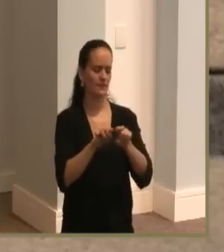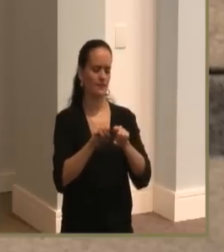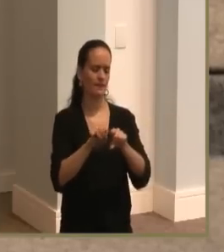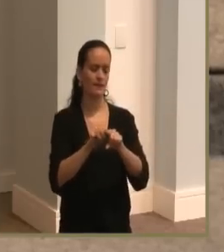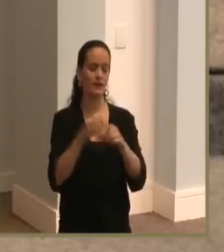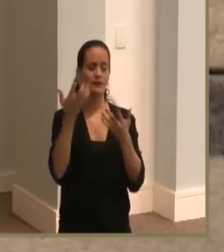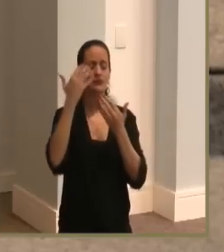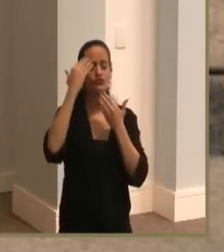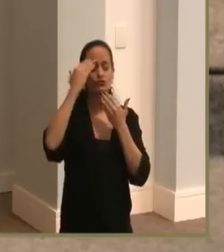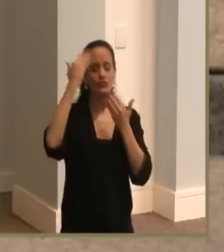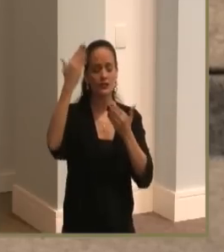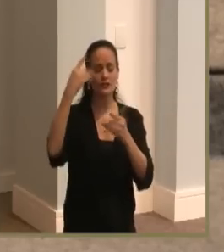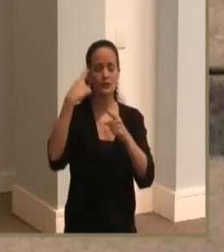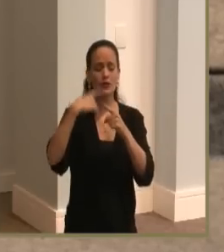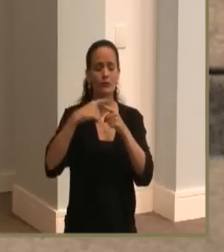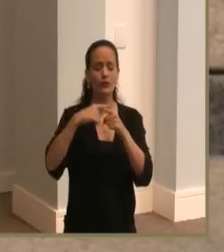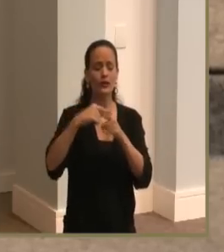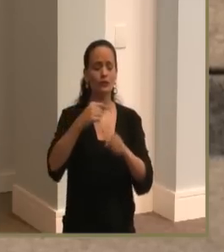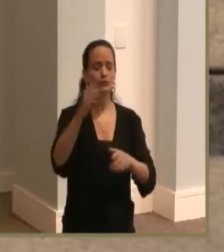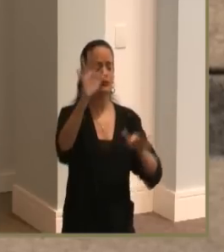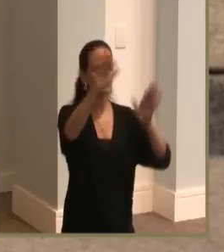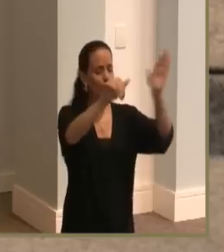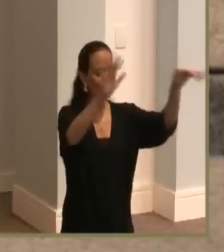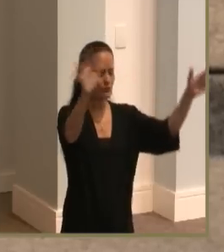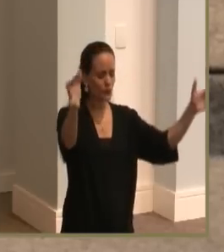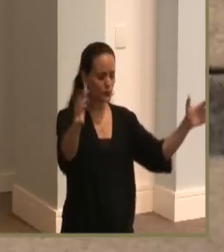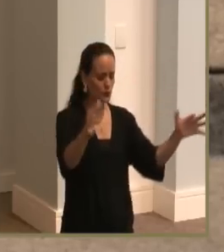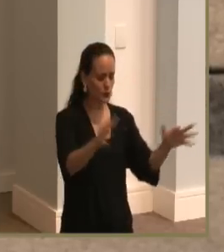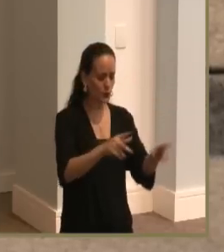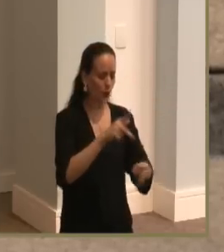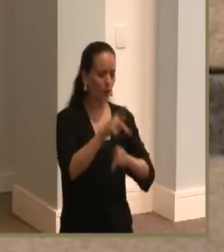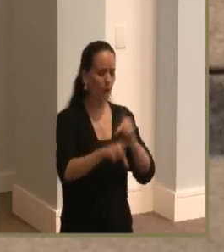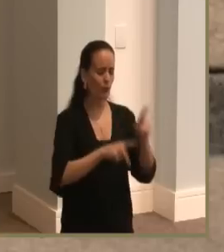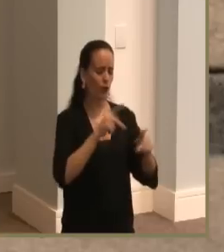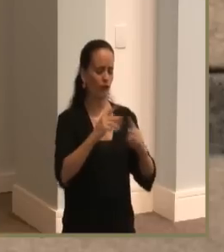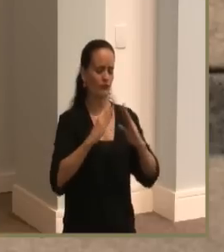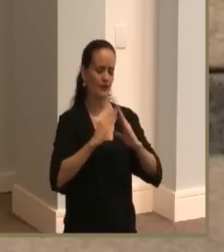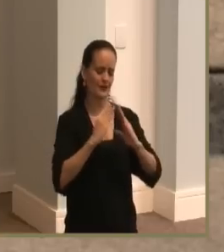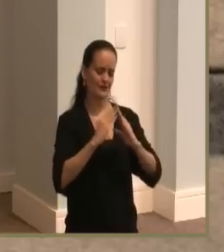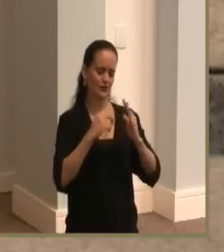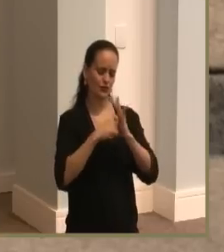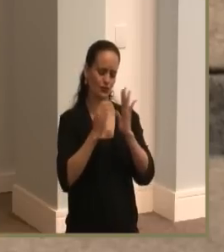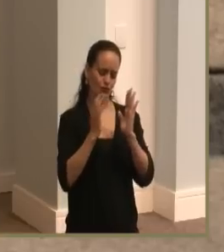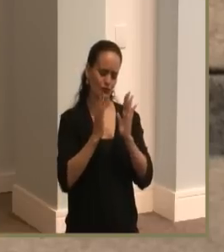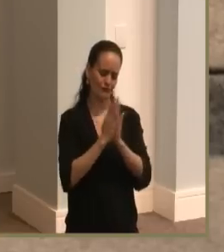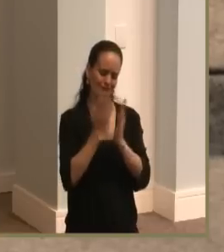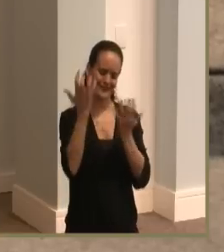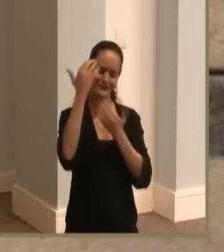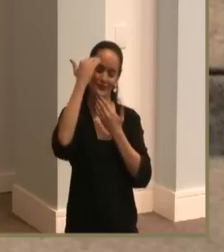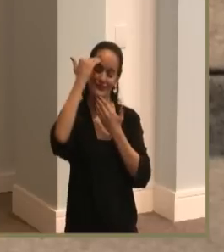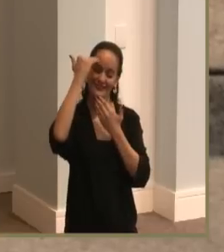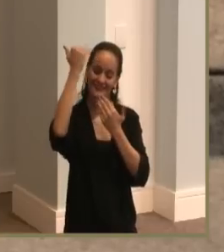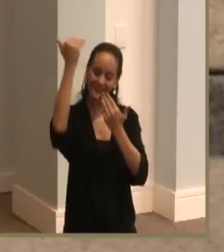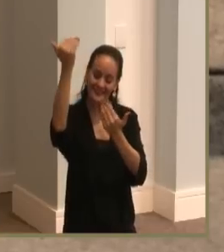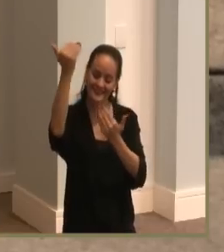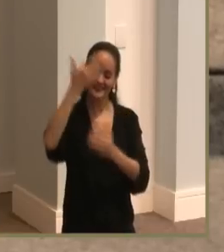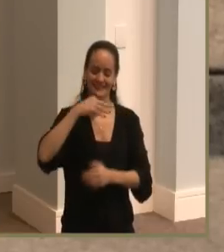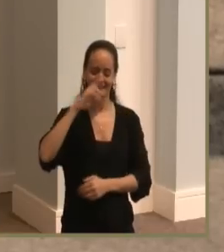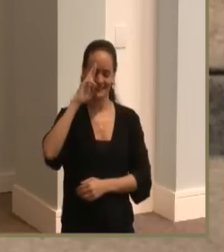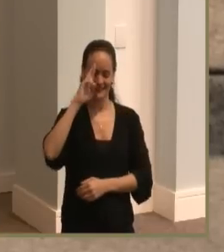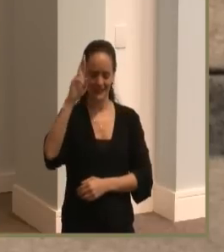tu tens trazido teu povo a este local, a tua casa de oração. Queremos agradecer porque tu